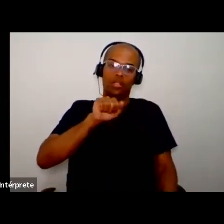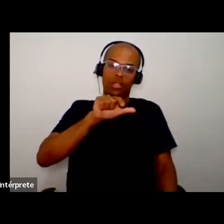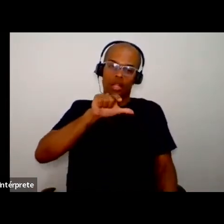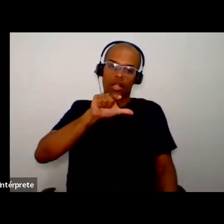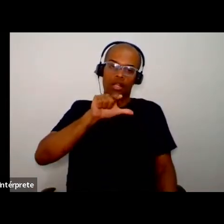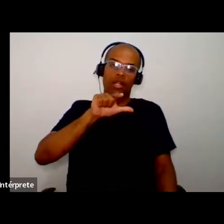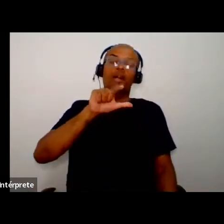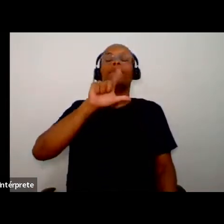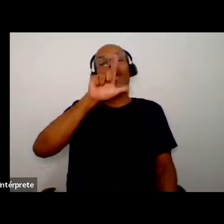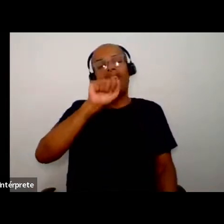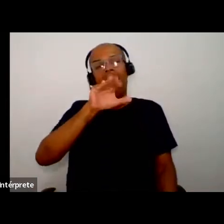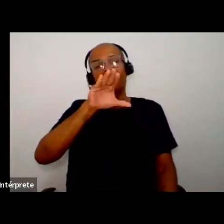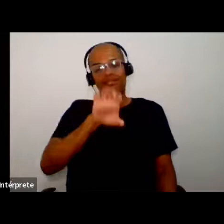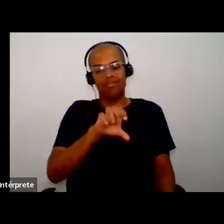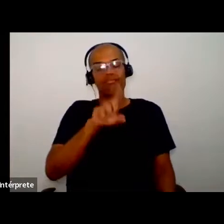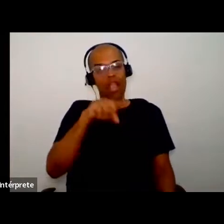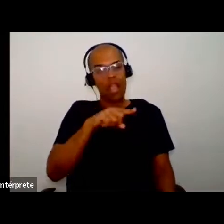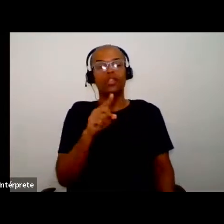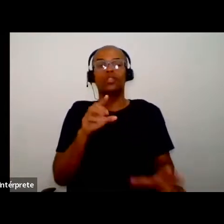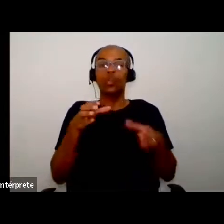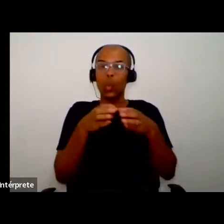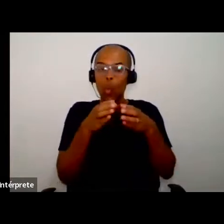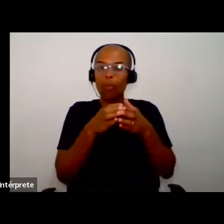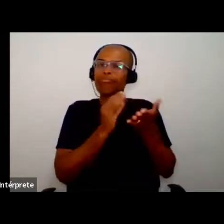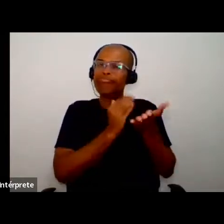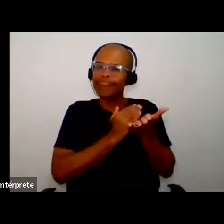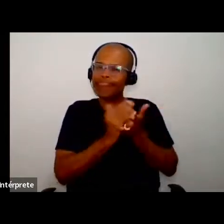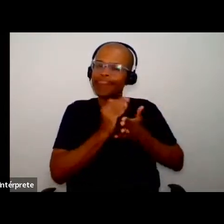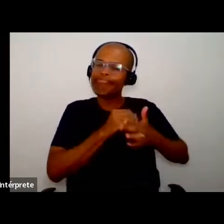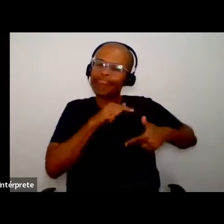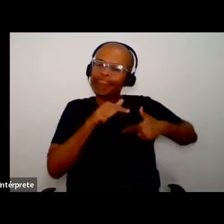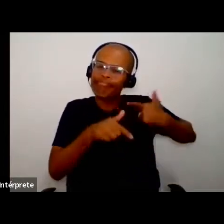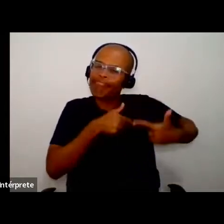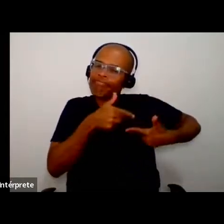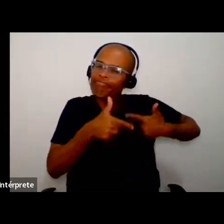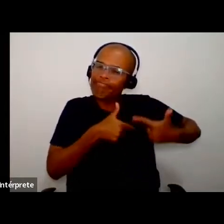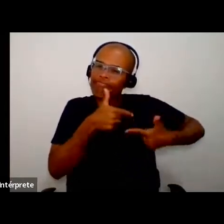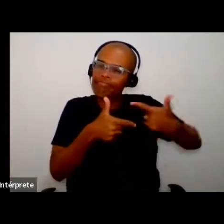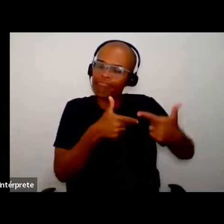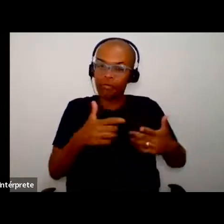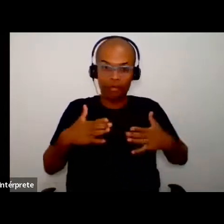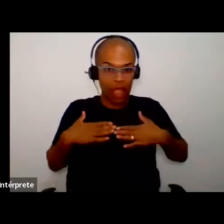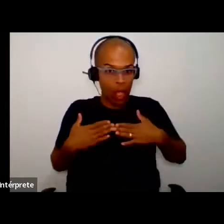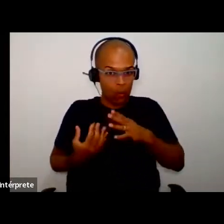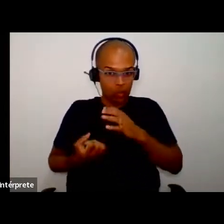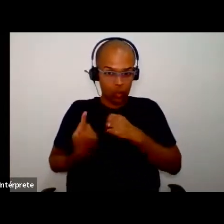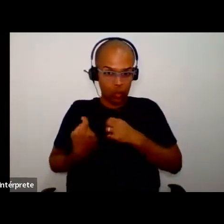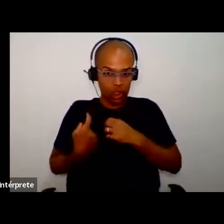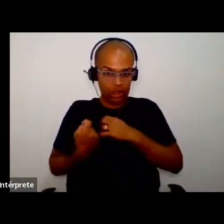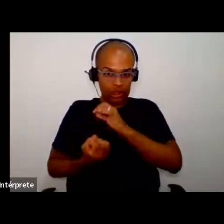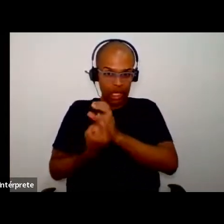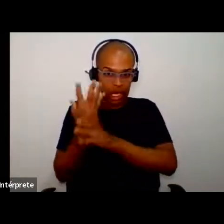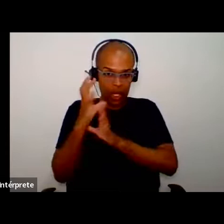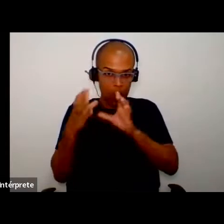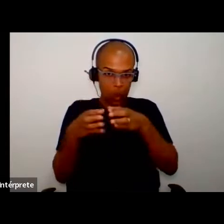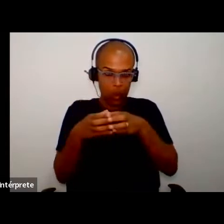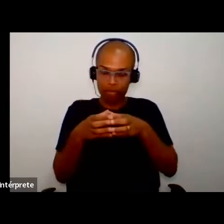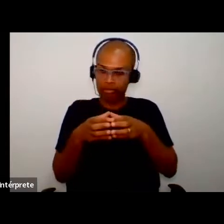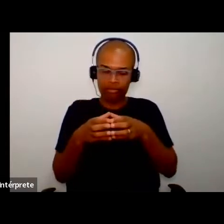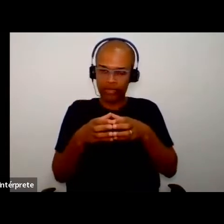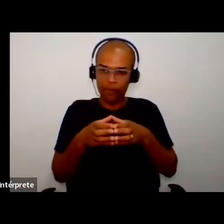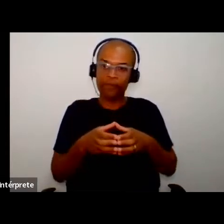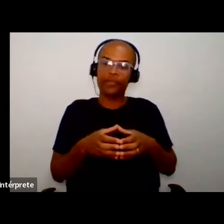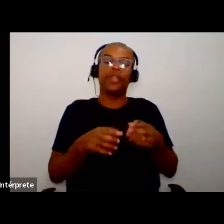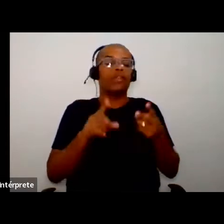vem trabalhando desde o início, né? Na verdade, eu não criei sozinho o LACE, eu criei com a Fernanda